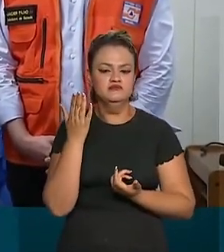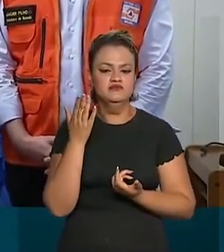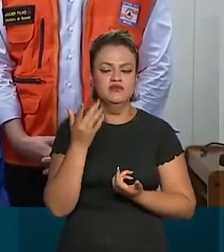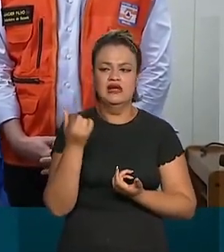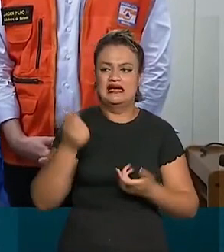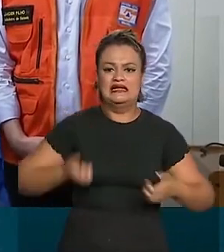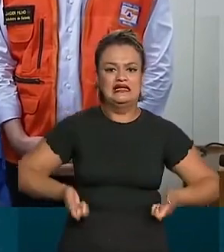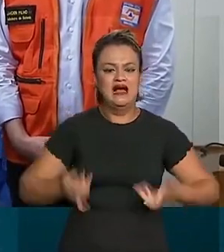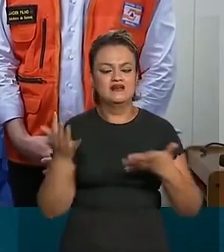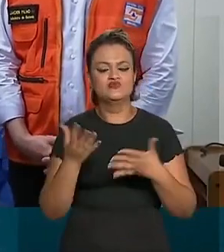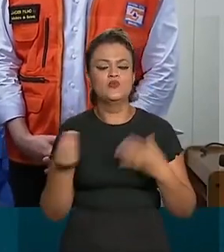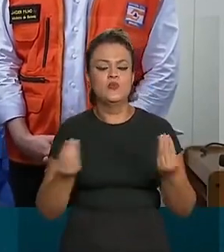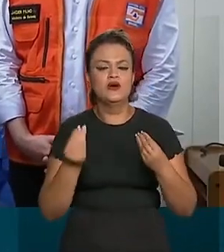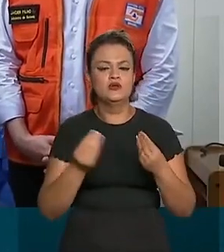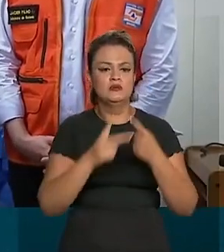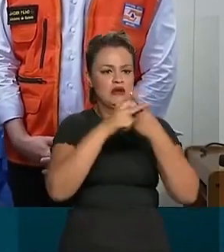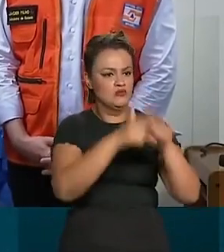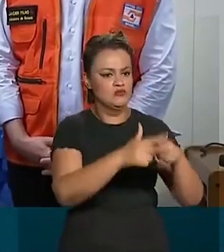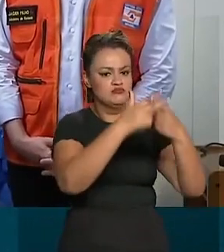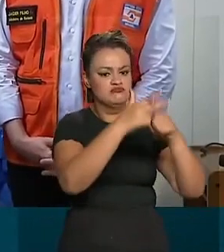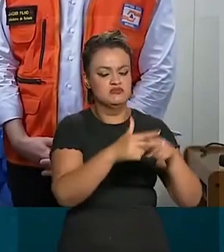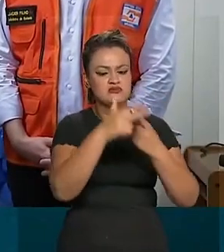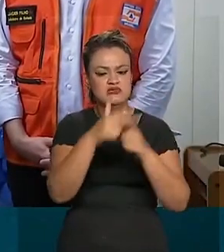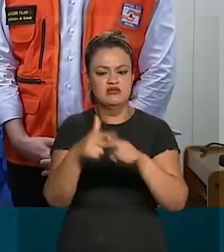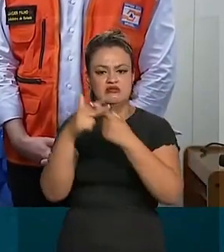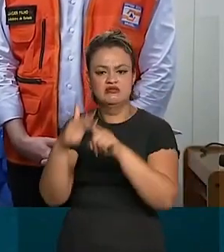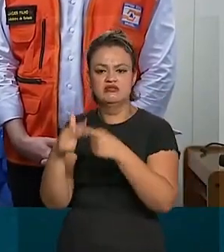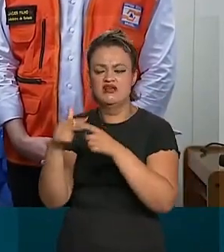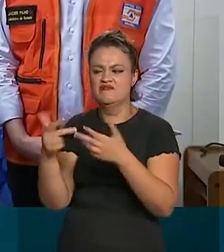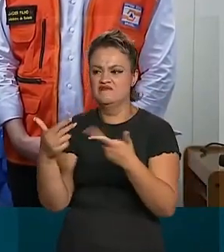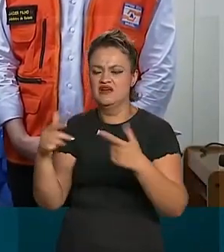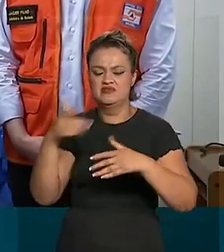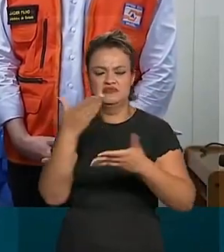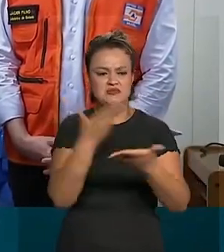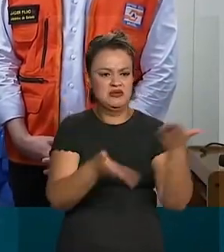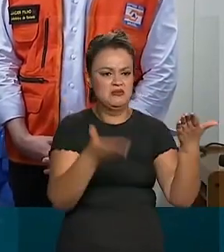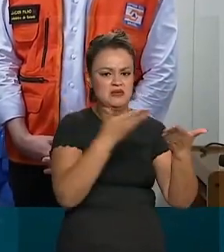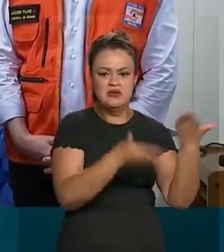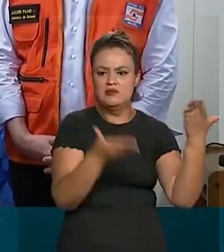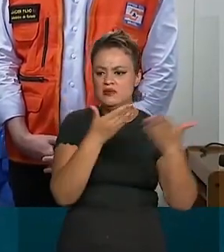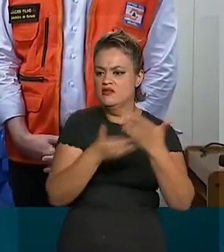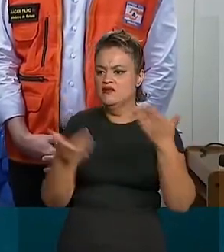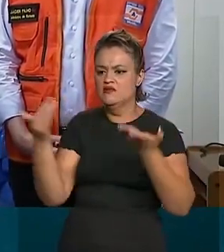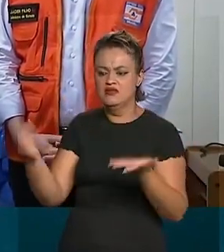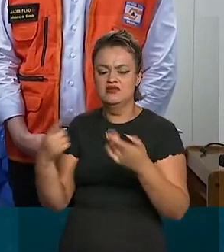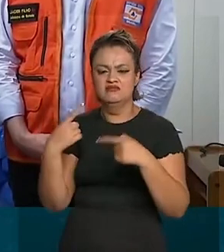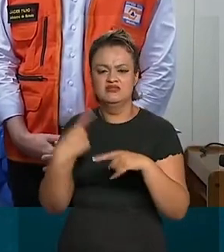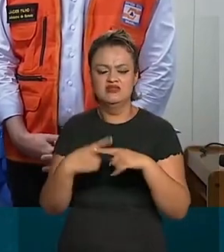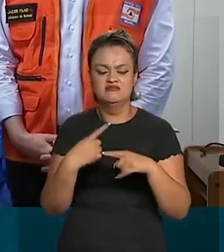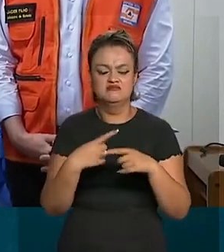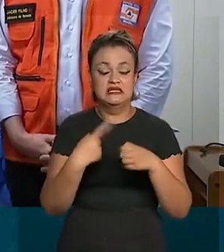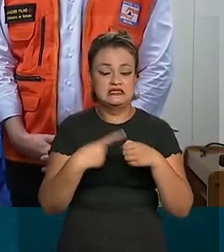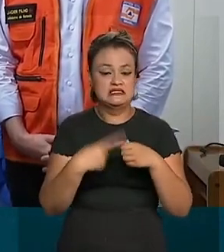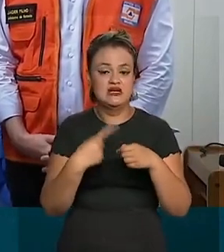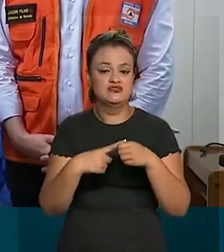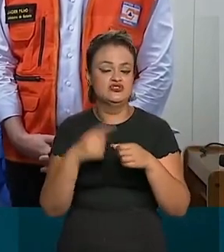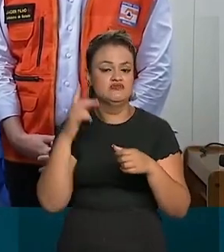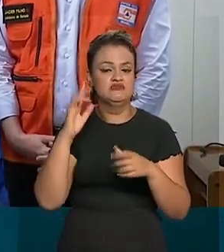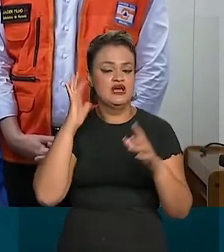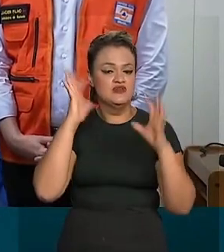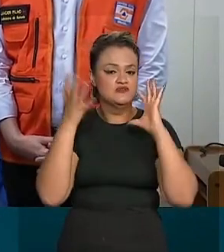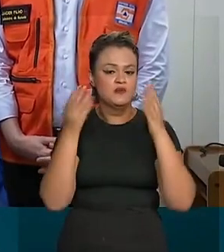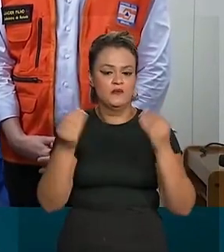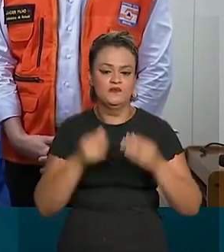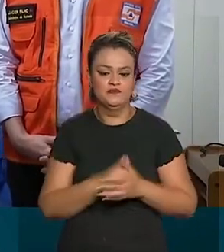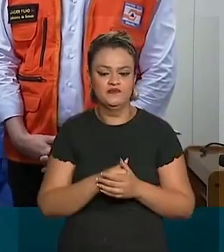vai custar a reposição das coisas que foram destruídas aqui na cidade de Araraquara. Nós sabemos que no